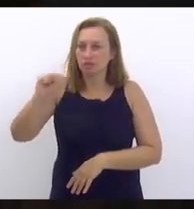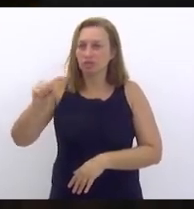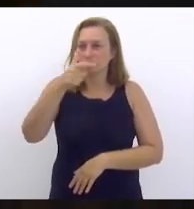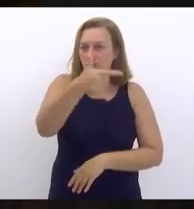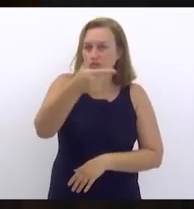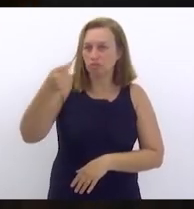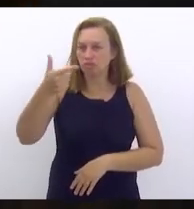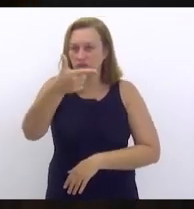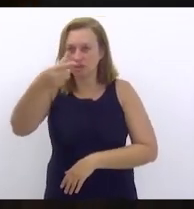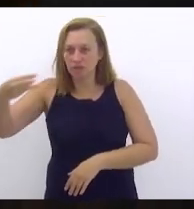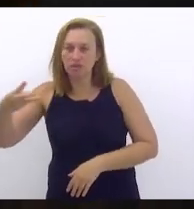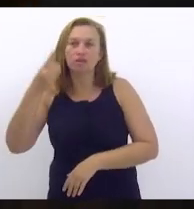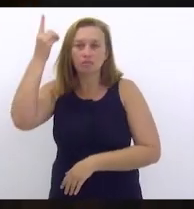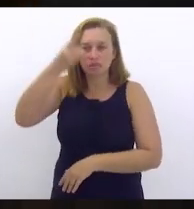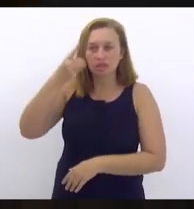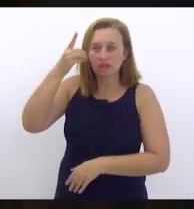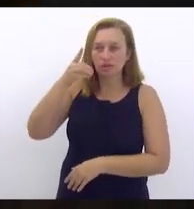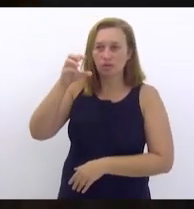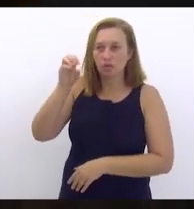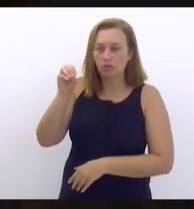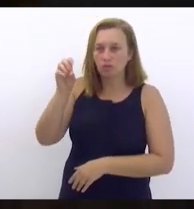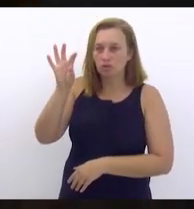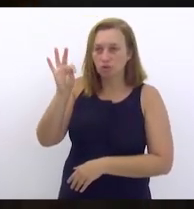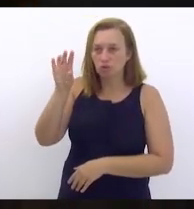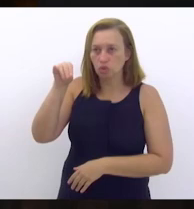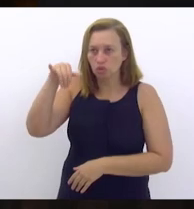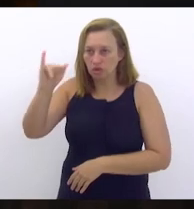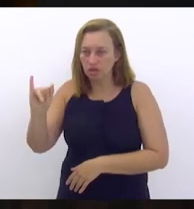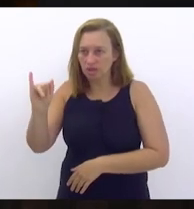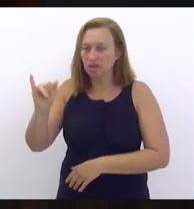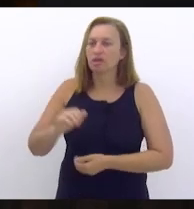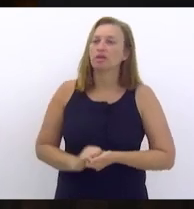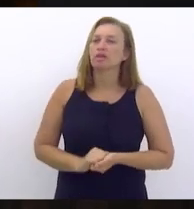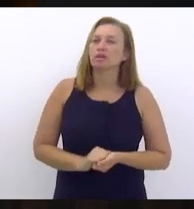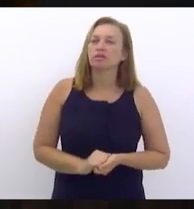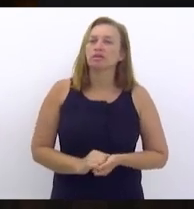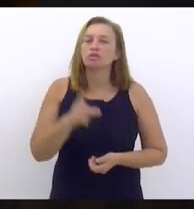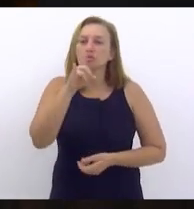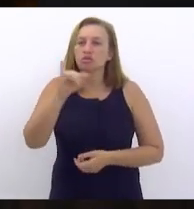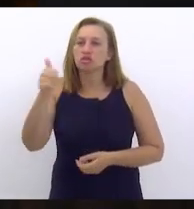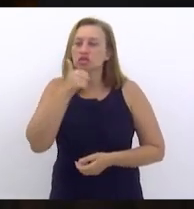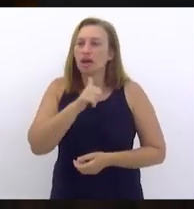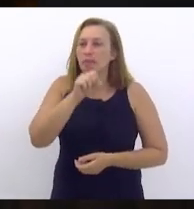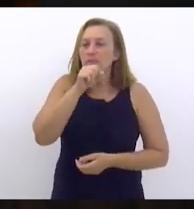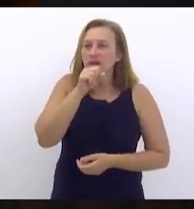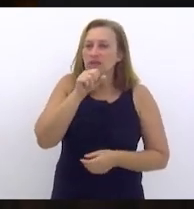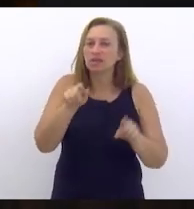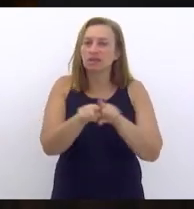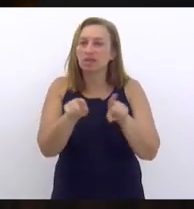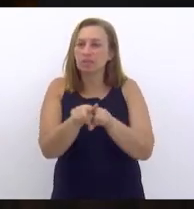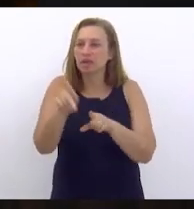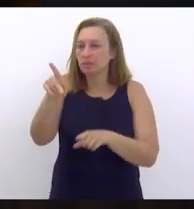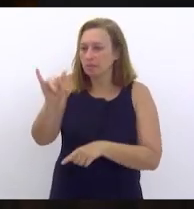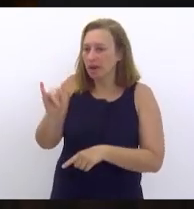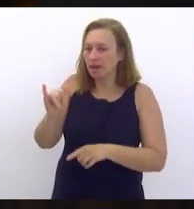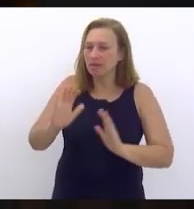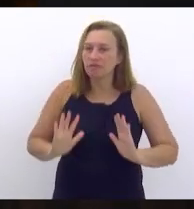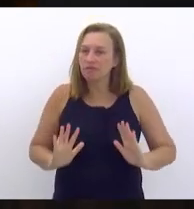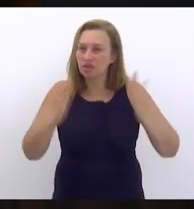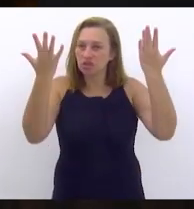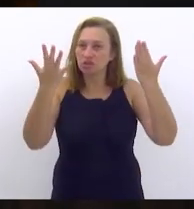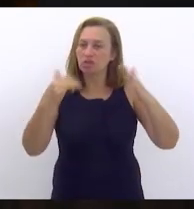1288/2023, de autoria do deputado Otônio de Paula Pai, que determina que o Dia das Mães e o Dia dos Pais sejam comemorados